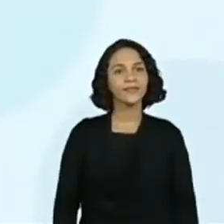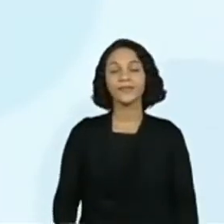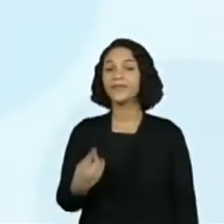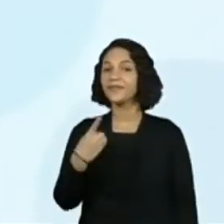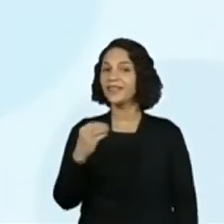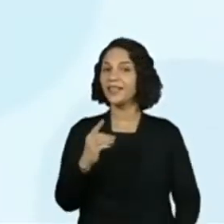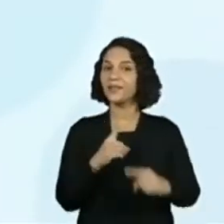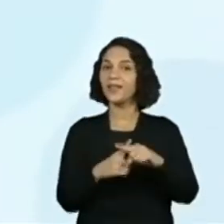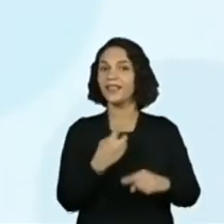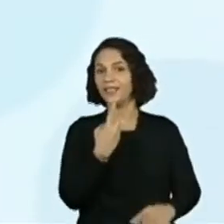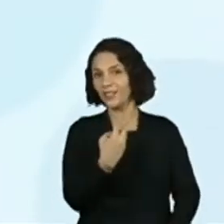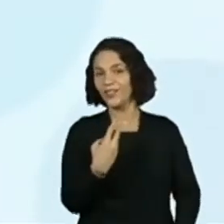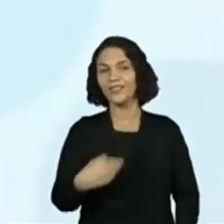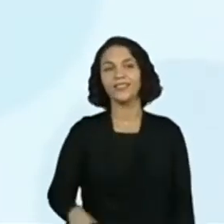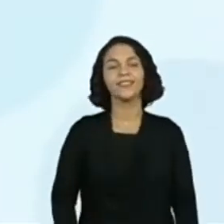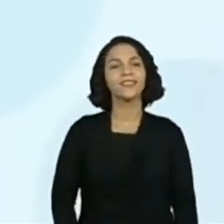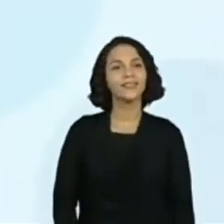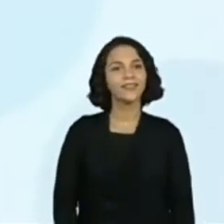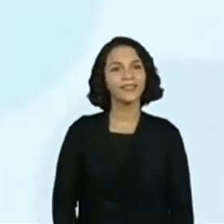10 mais 2.